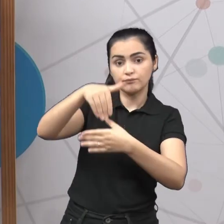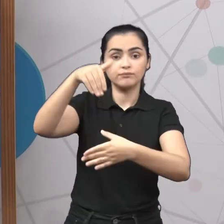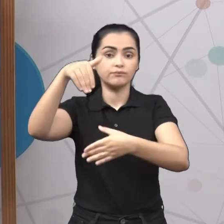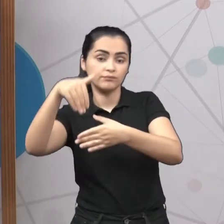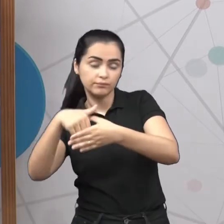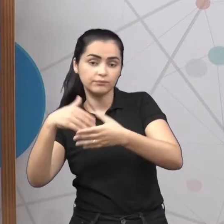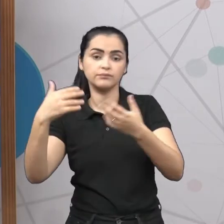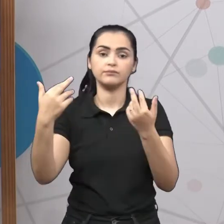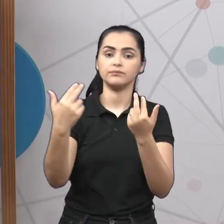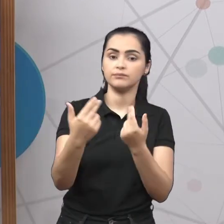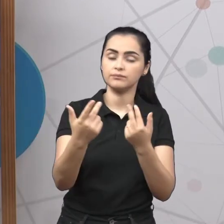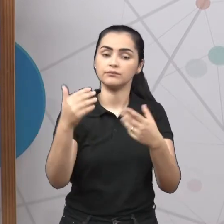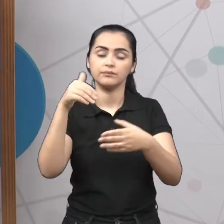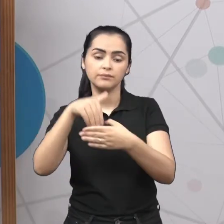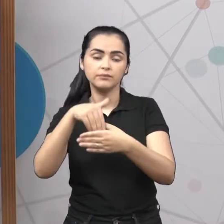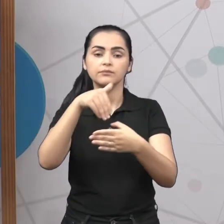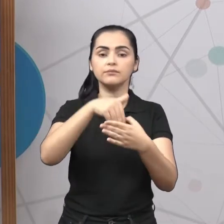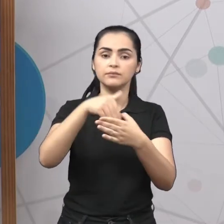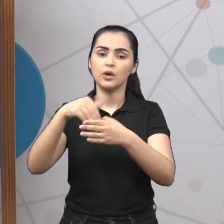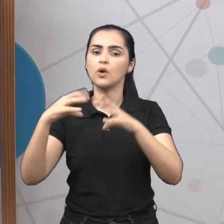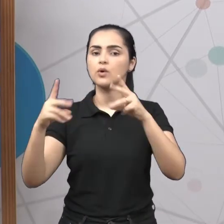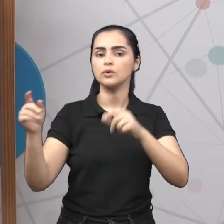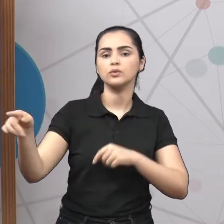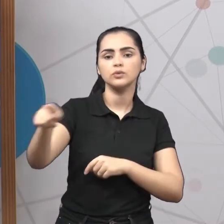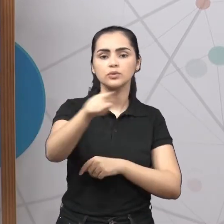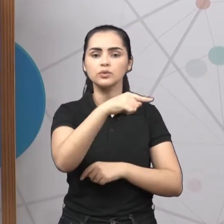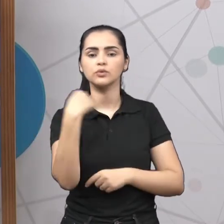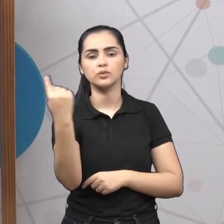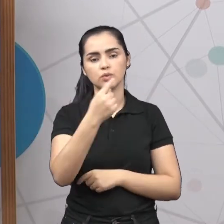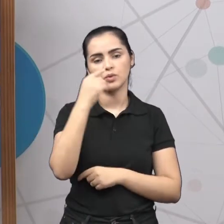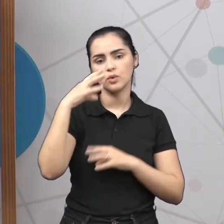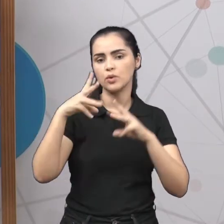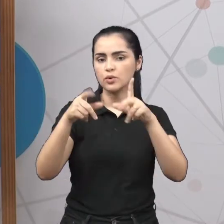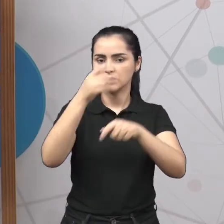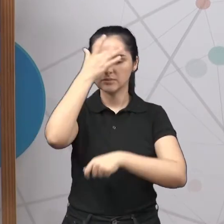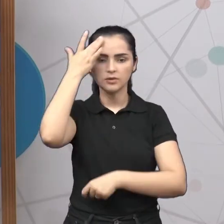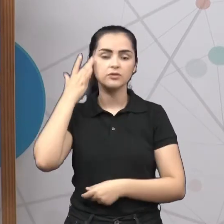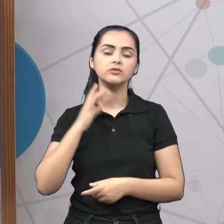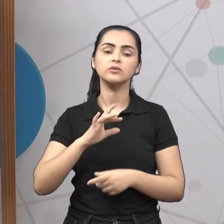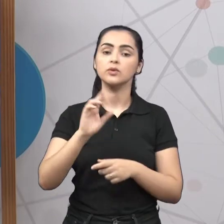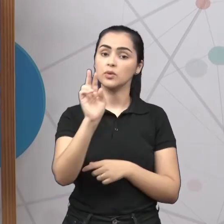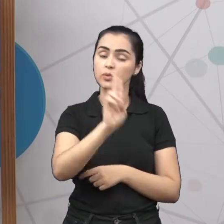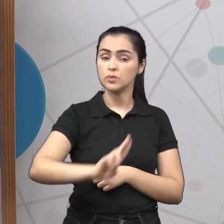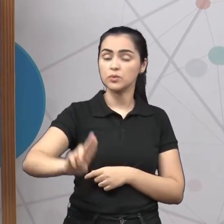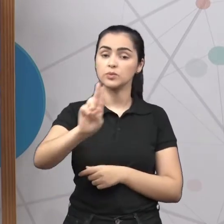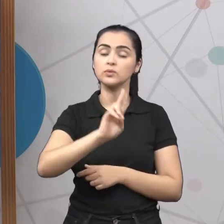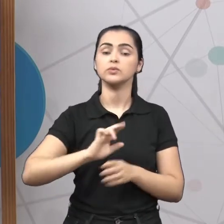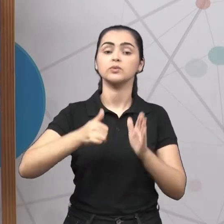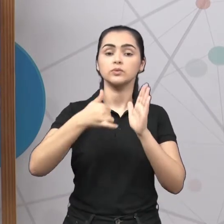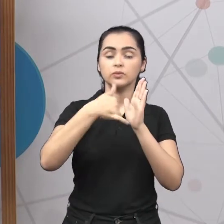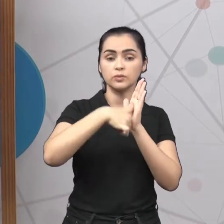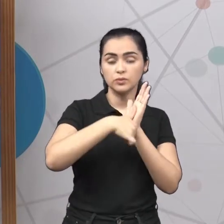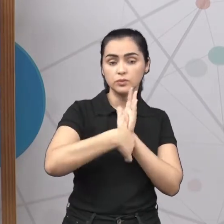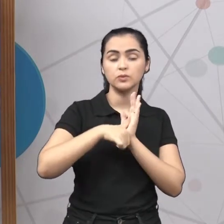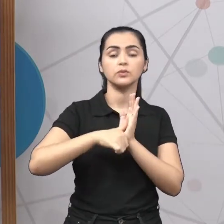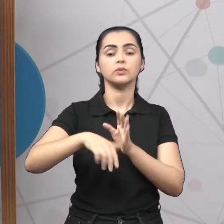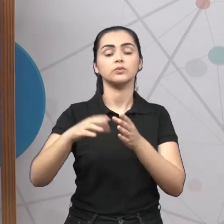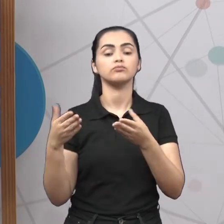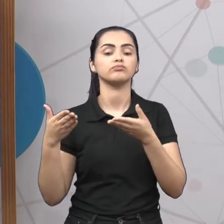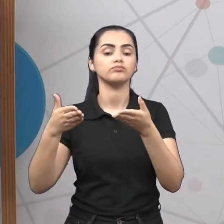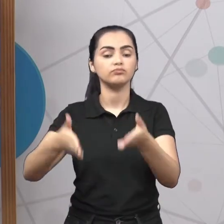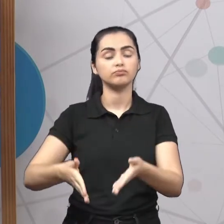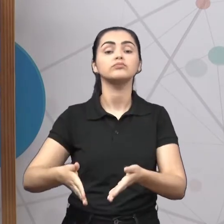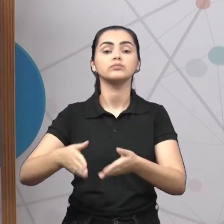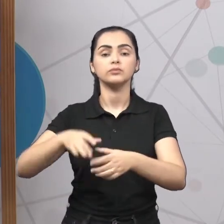Vai votando, vota, todo mundo vai votando com um documentozinho, vai lá, chega,